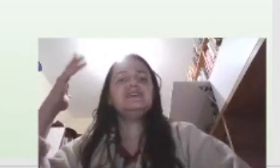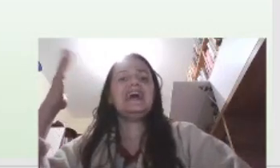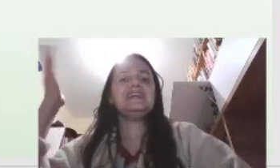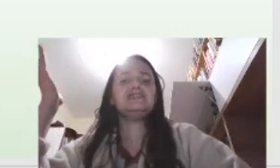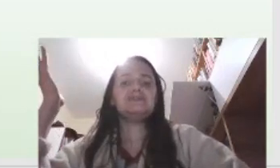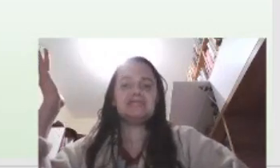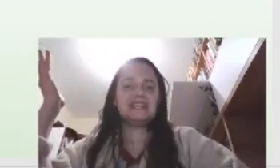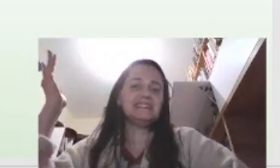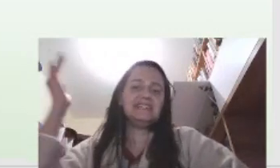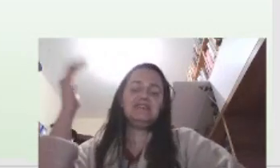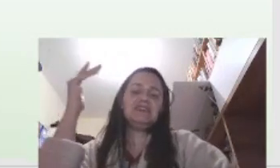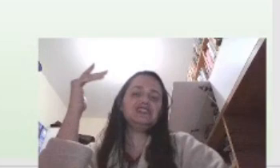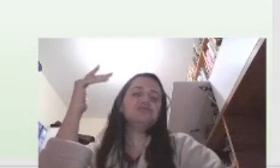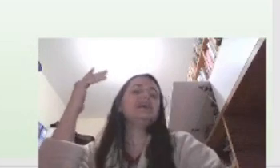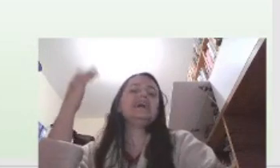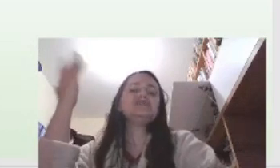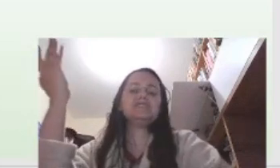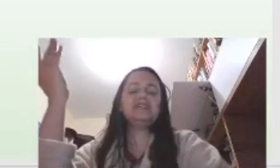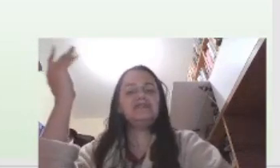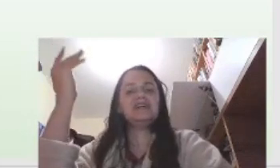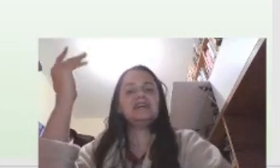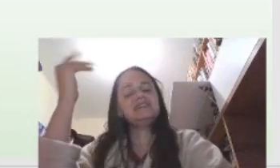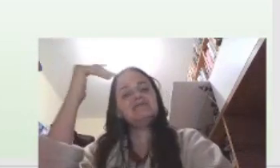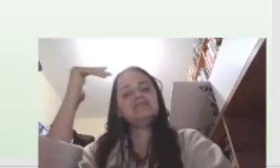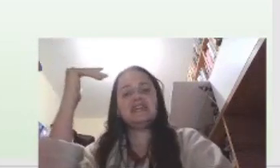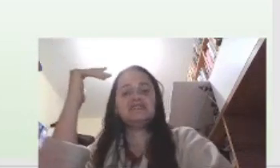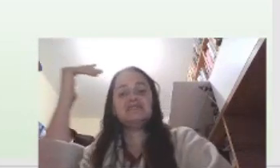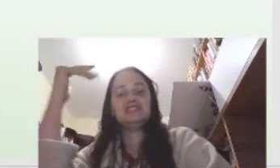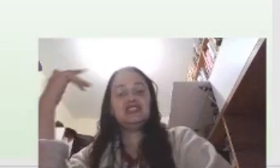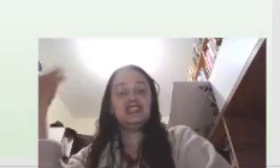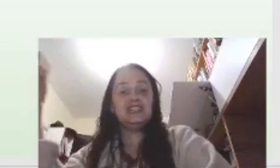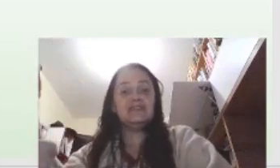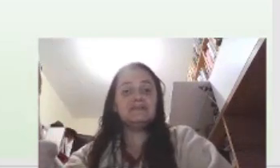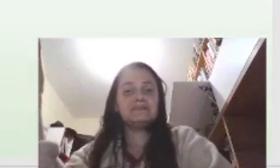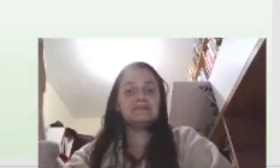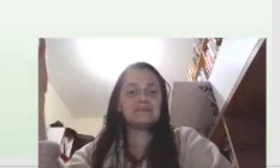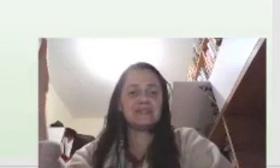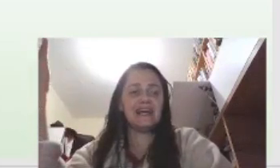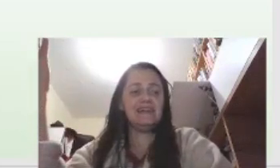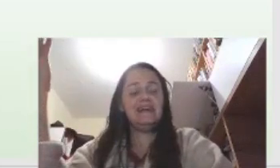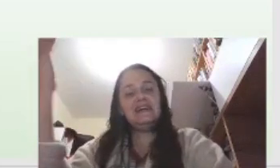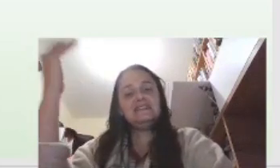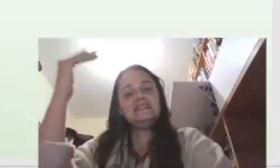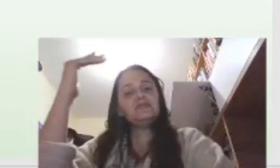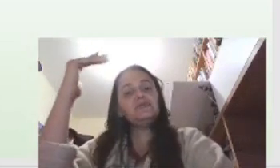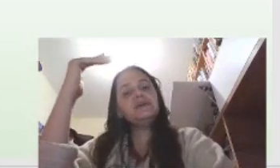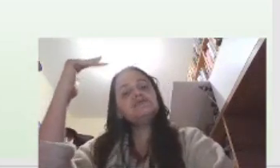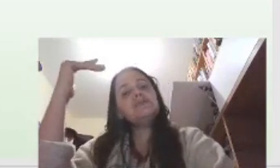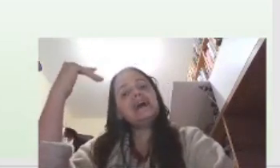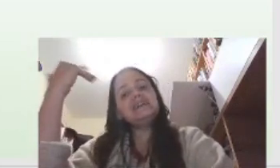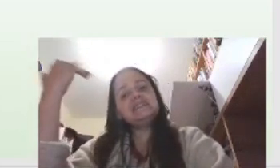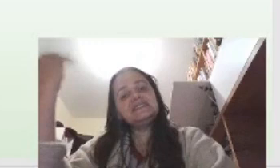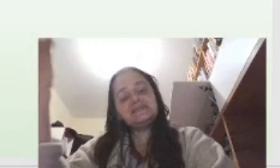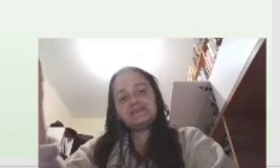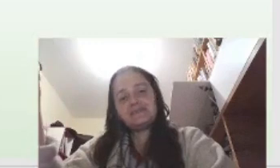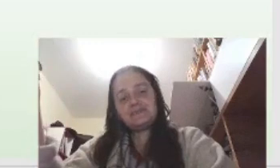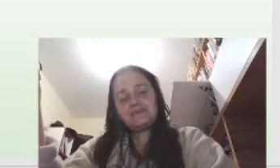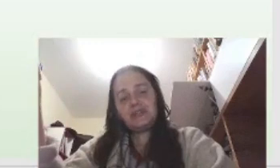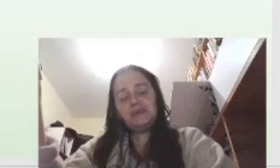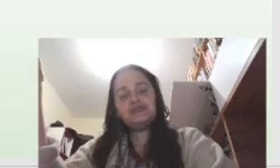Porque é diurético. O que significa diurético? Significa que dá vontade de fazer xixi, tá? Então, quanto